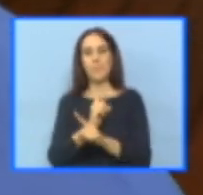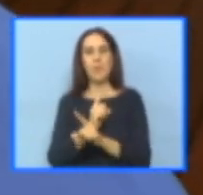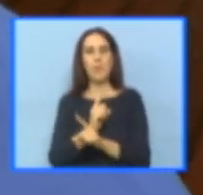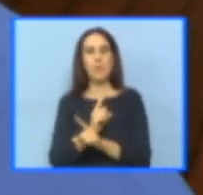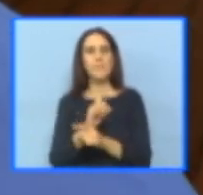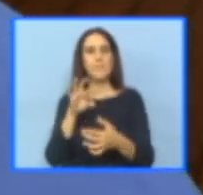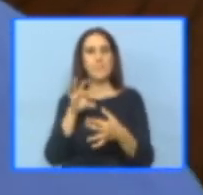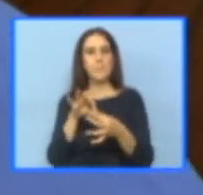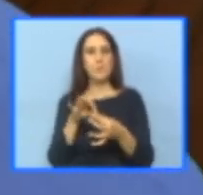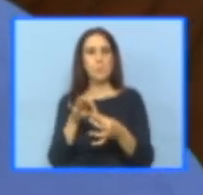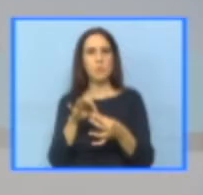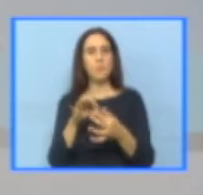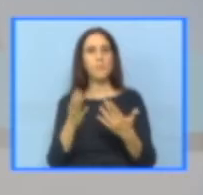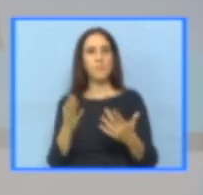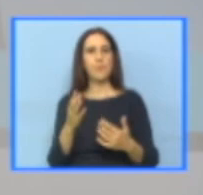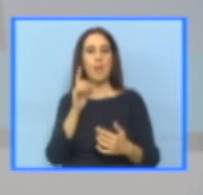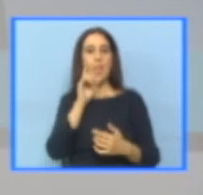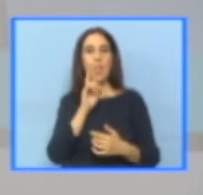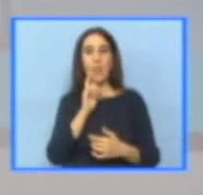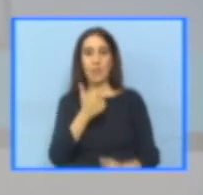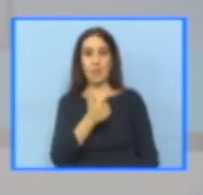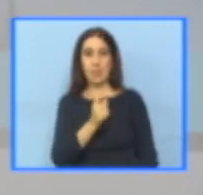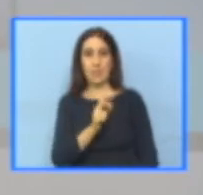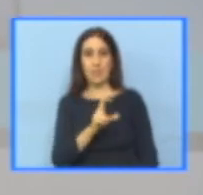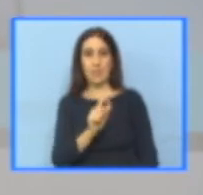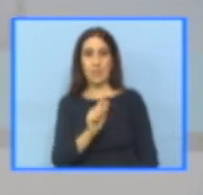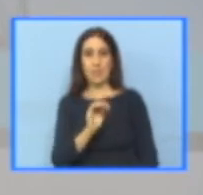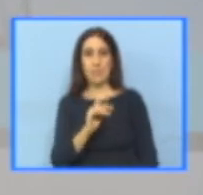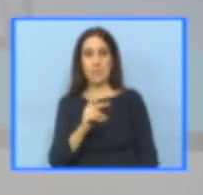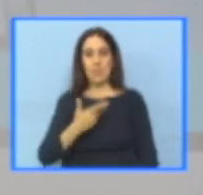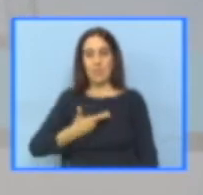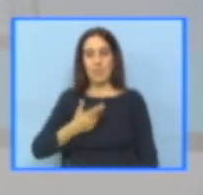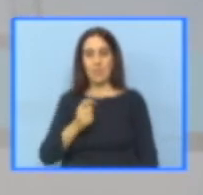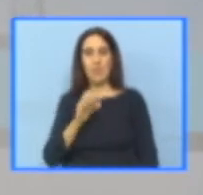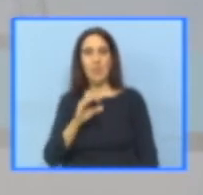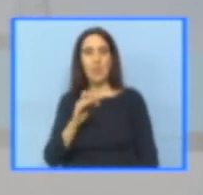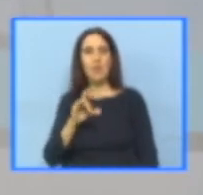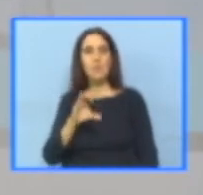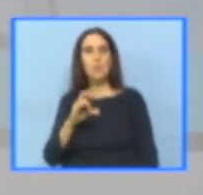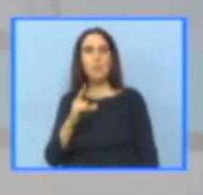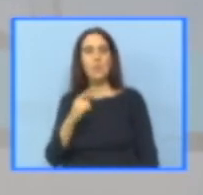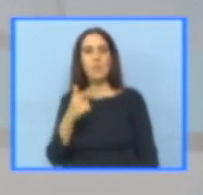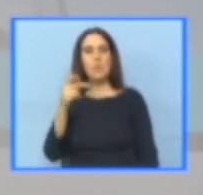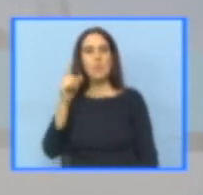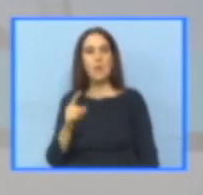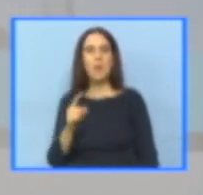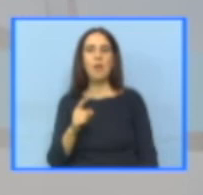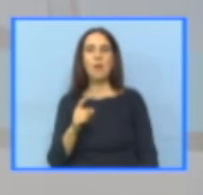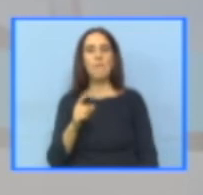respeito a Teresa de Calcutá, ninguém pode fazer de conta ou ignorar que se